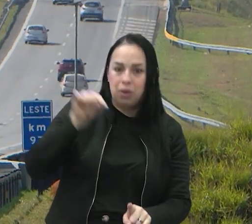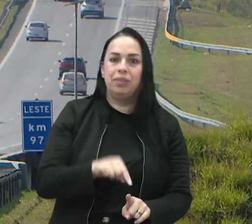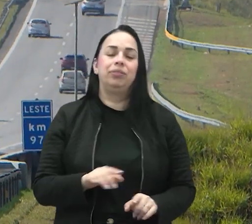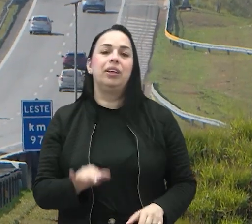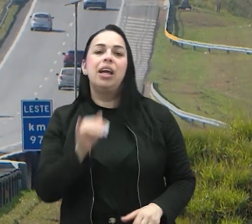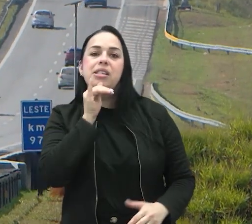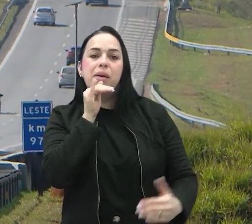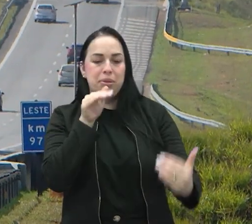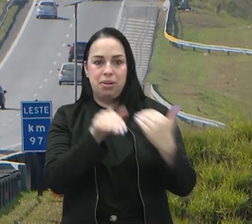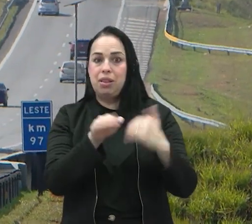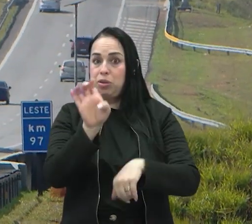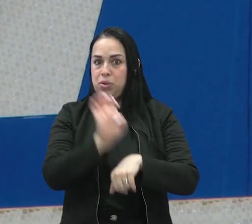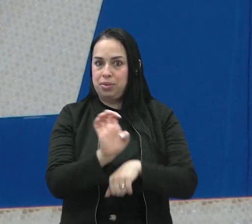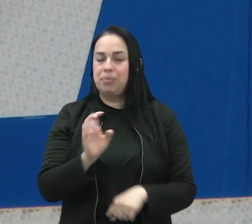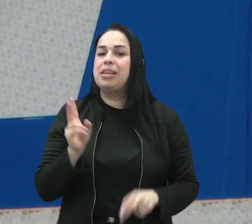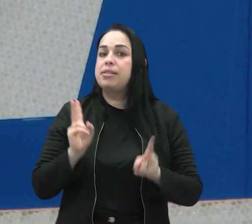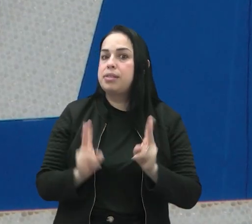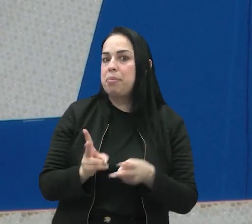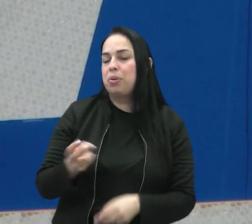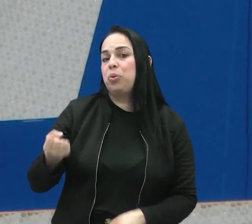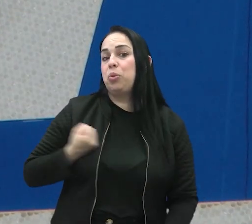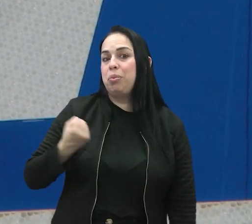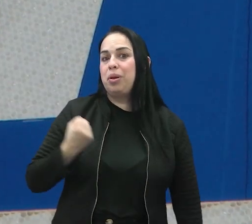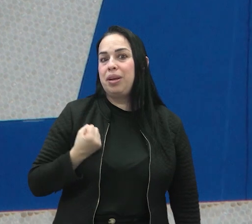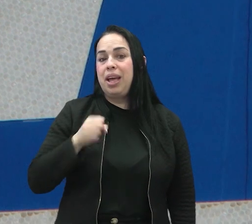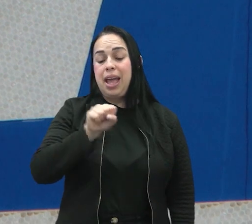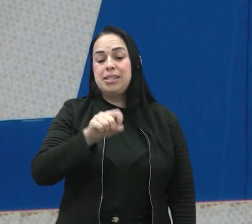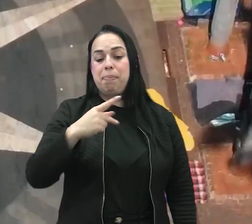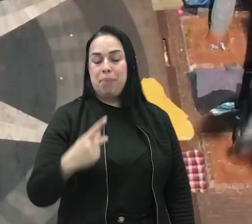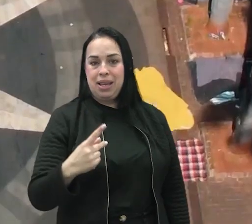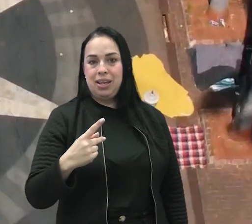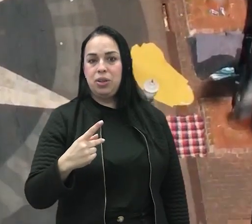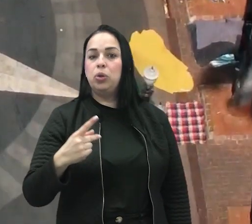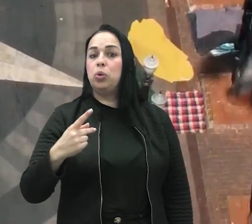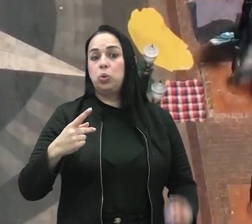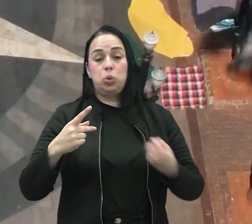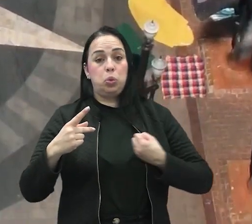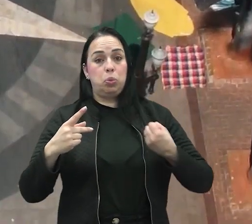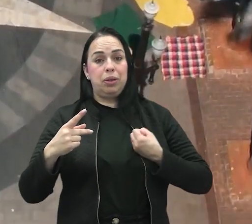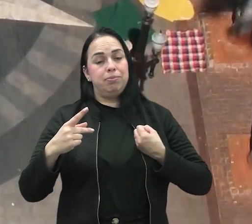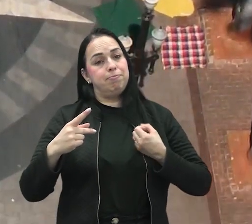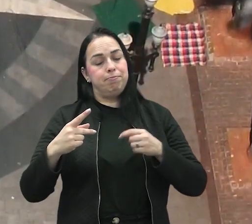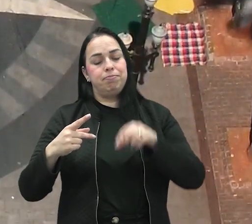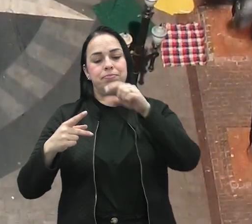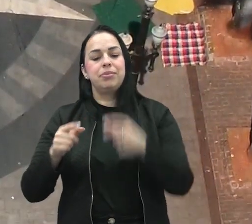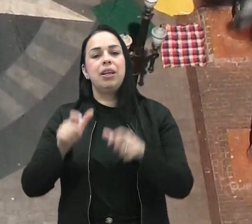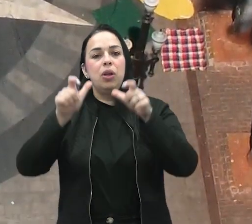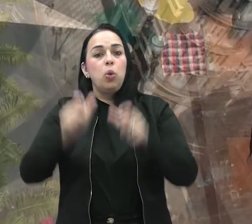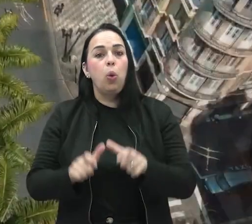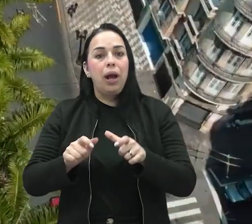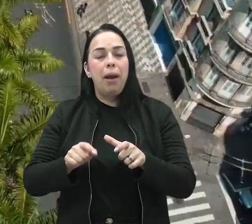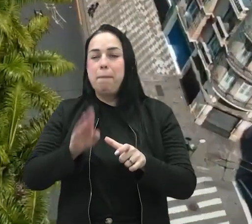rodovias estaduais, daqui de São Paulo. Elas sempre começarão com a sigla SP. Já o número é baseado no chamado